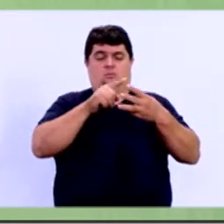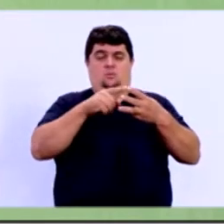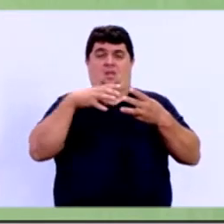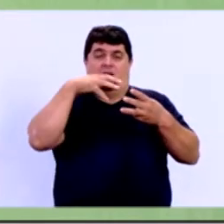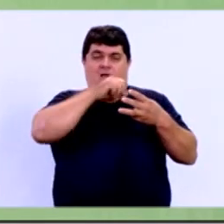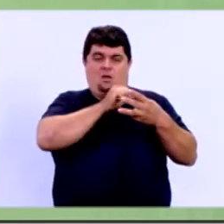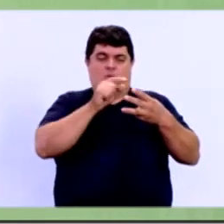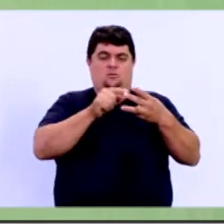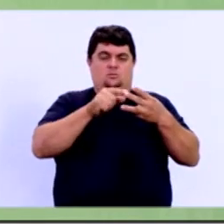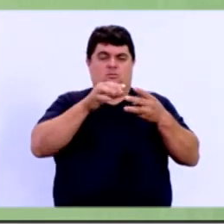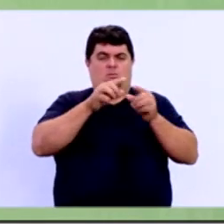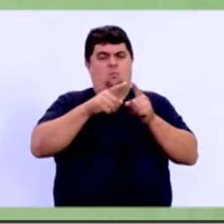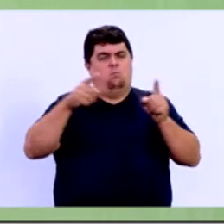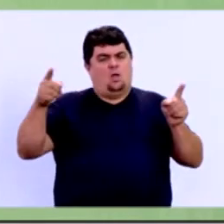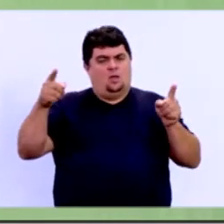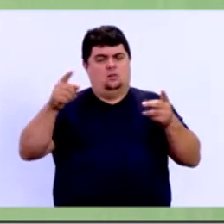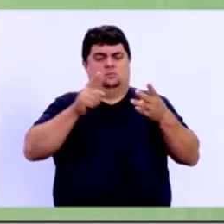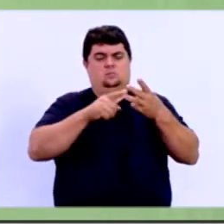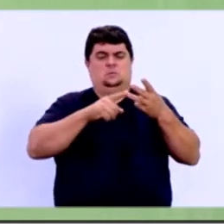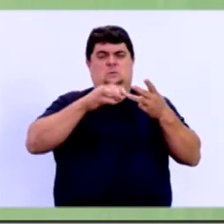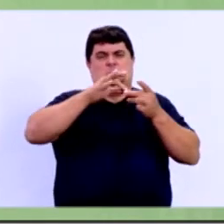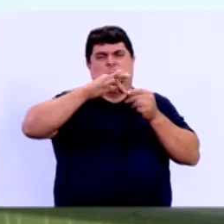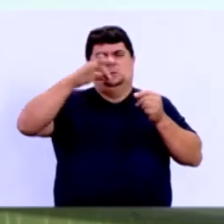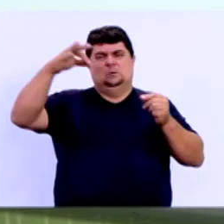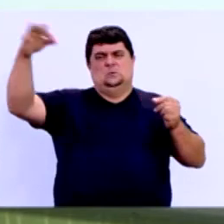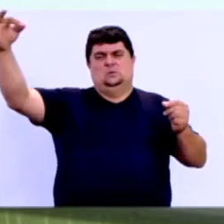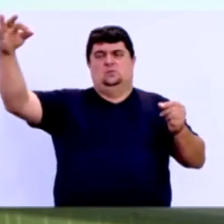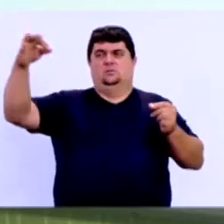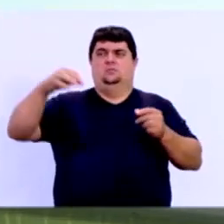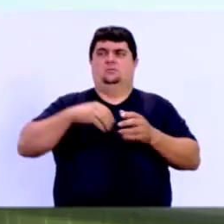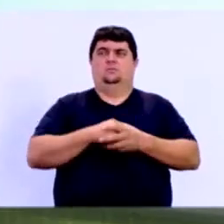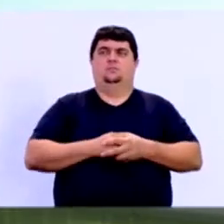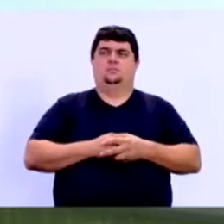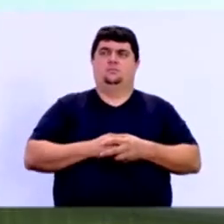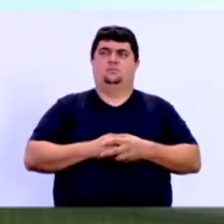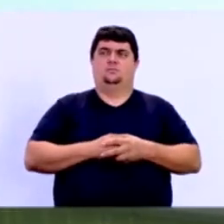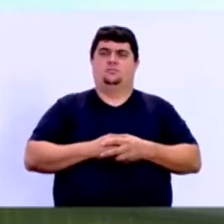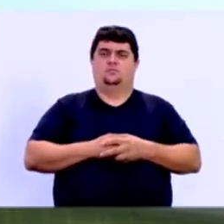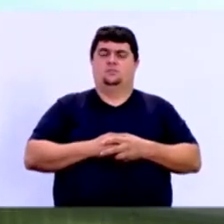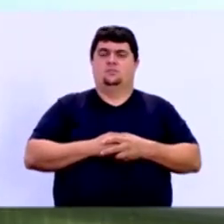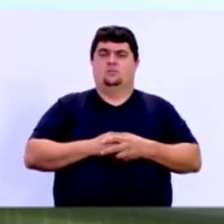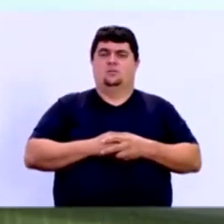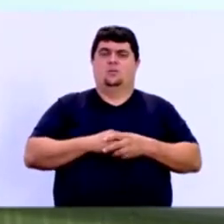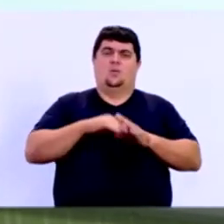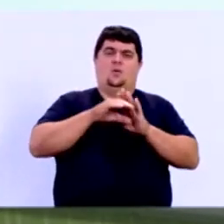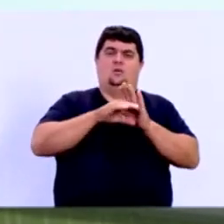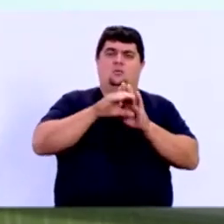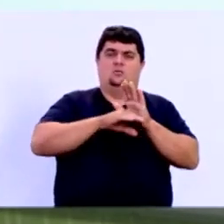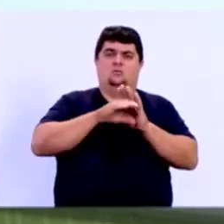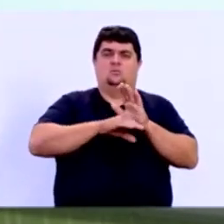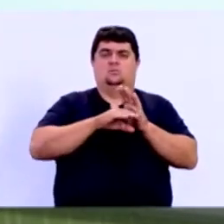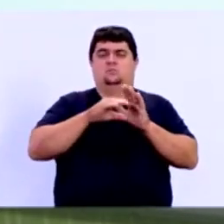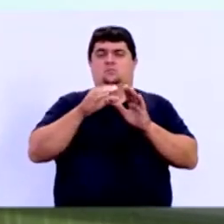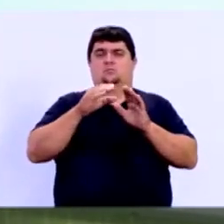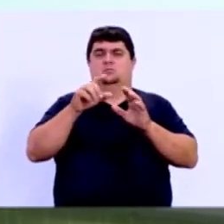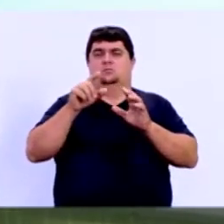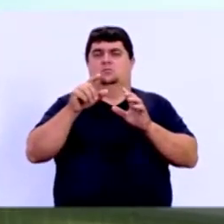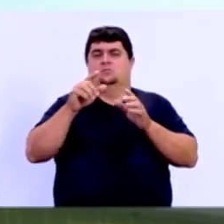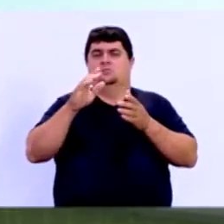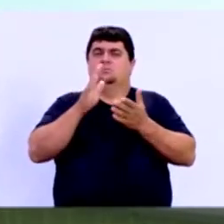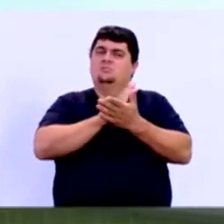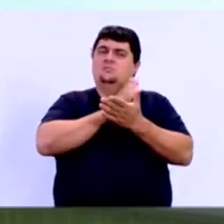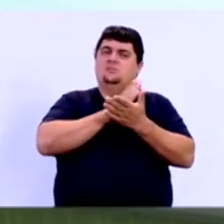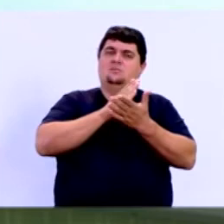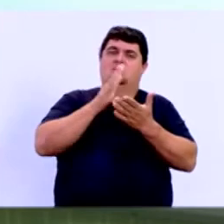e a longo prazo. Então, é claro que tudo, a definição de curto, médio e longo prazo vai depender